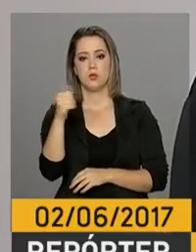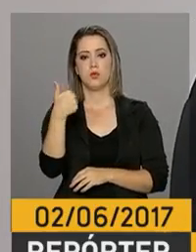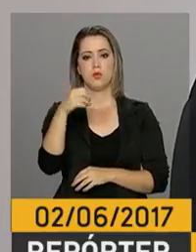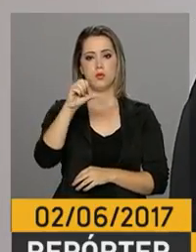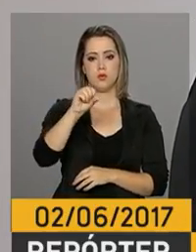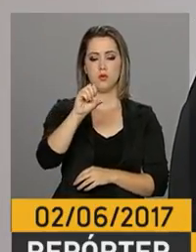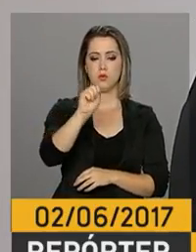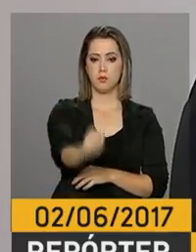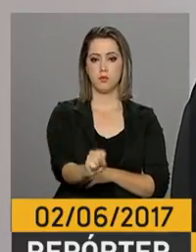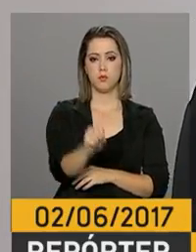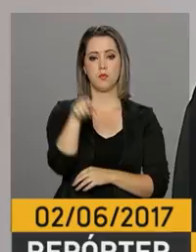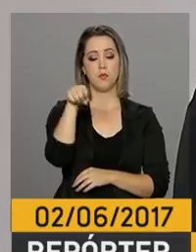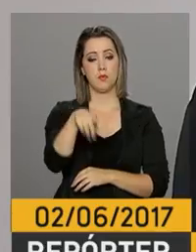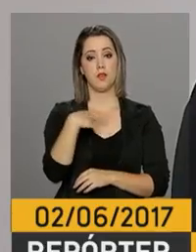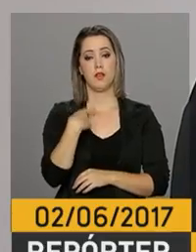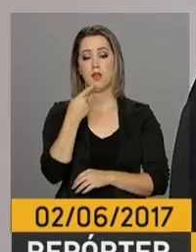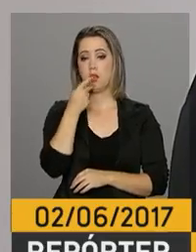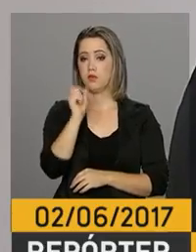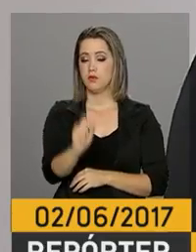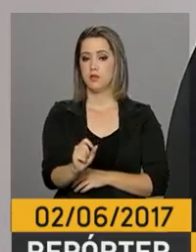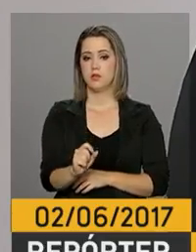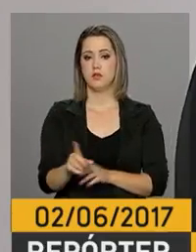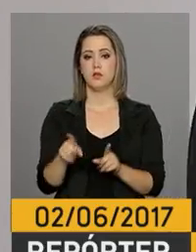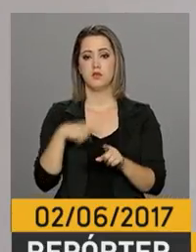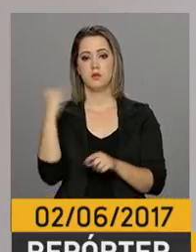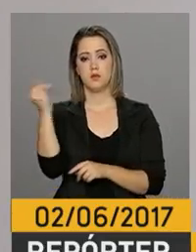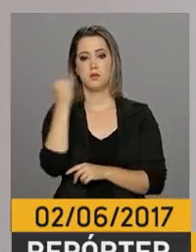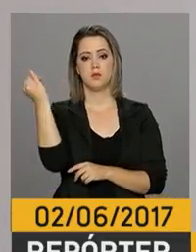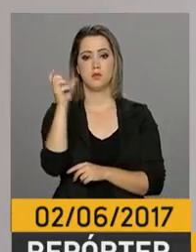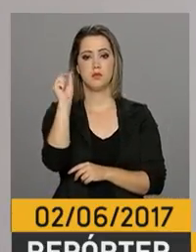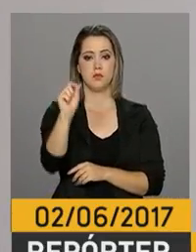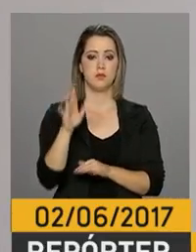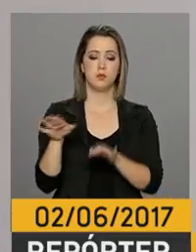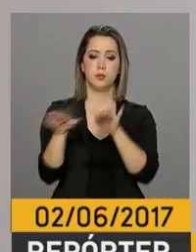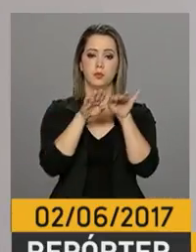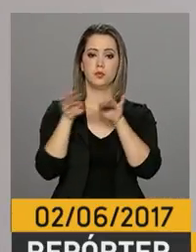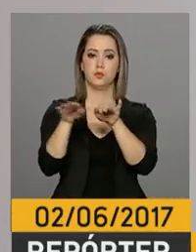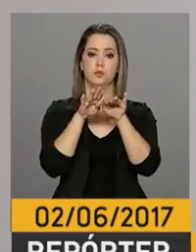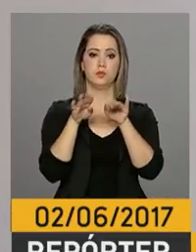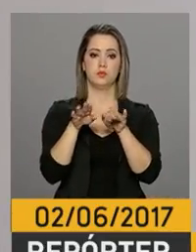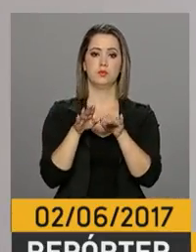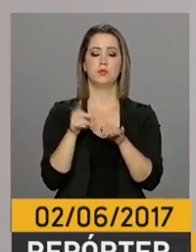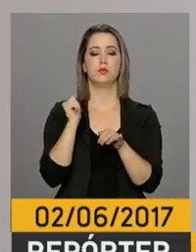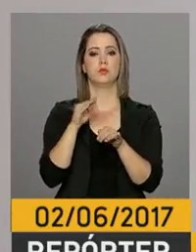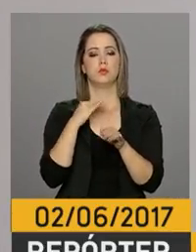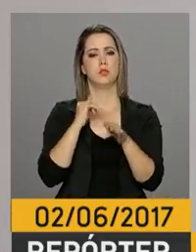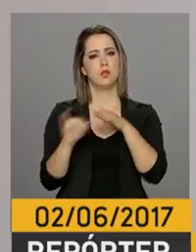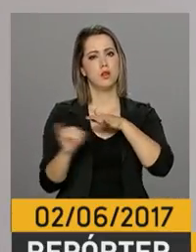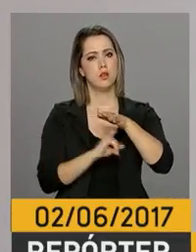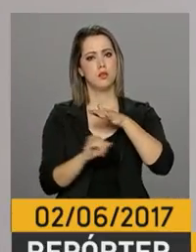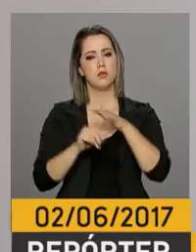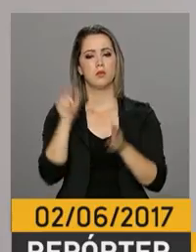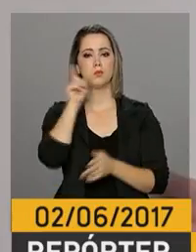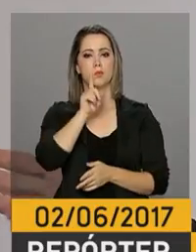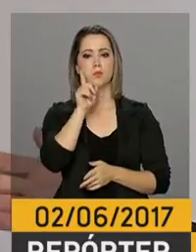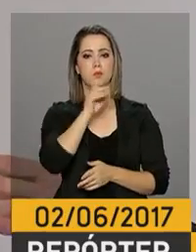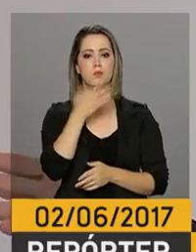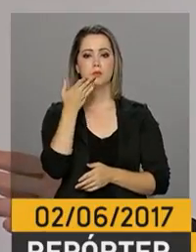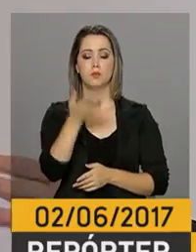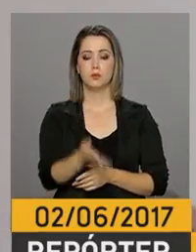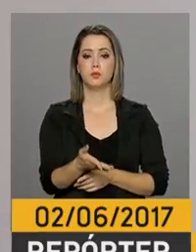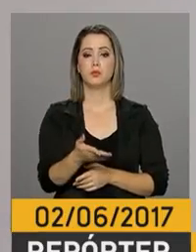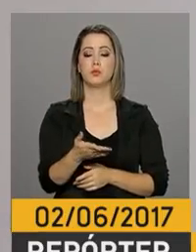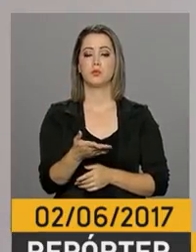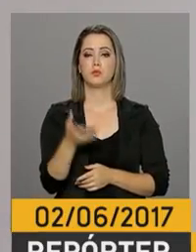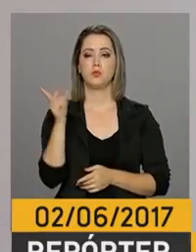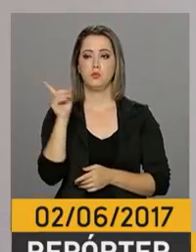1988 isto quero significar a importância da estabilidade das instituições norte americanas e os estados